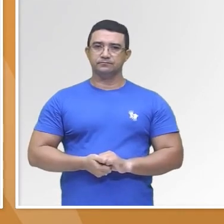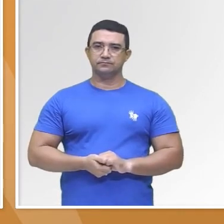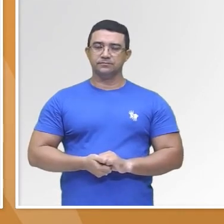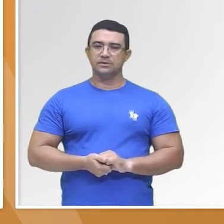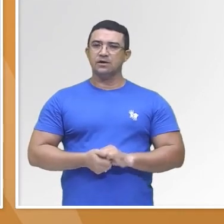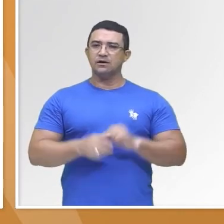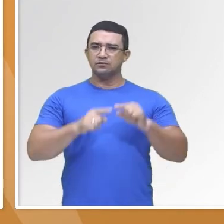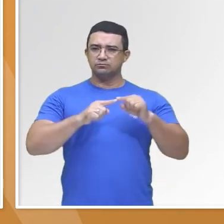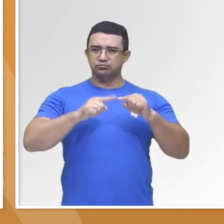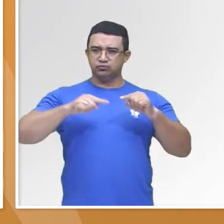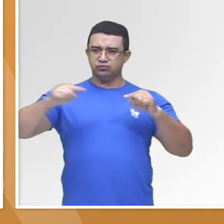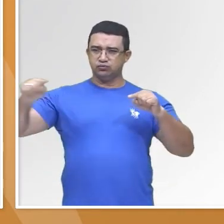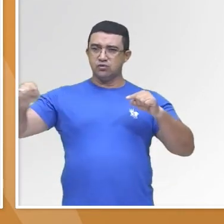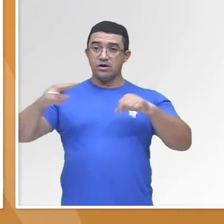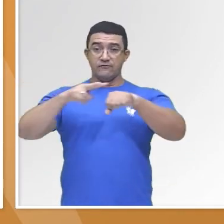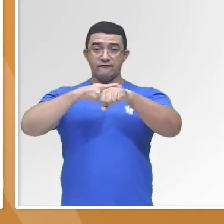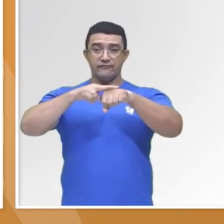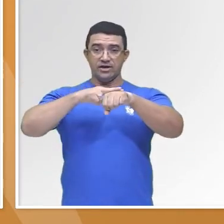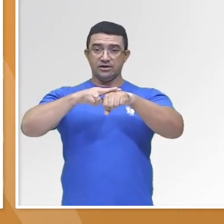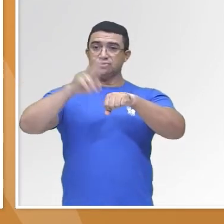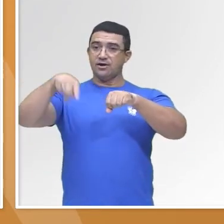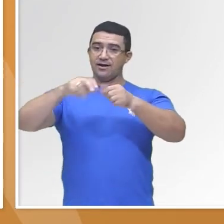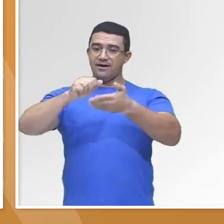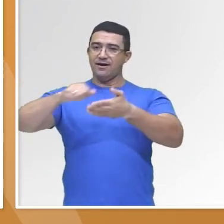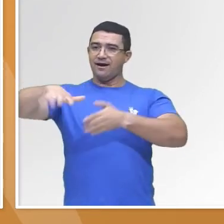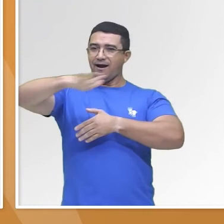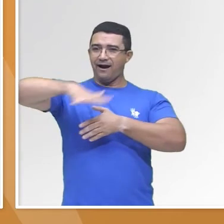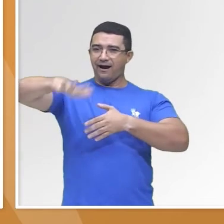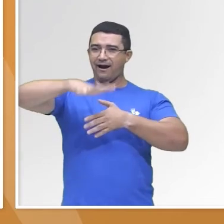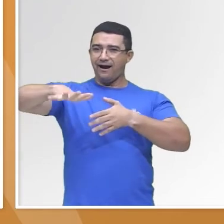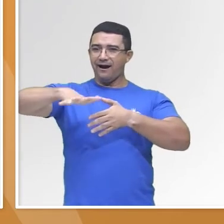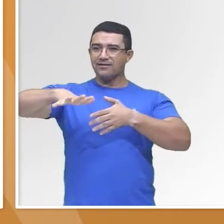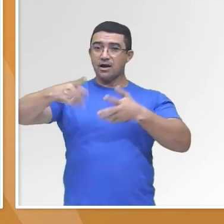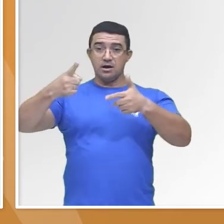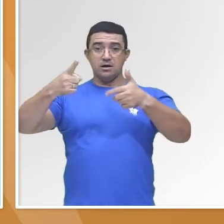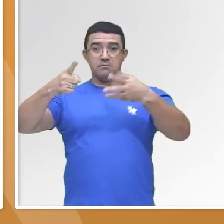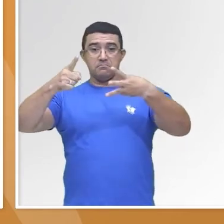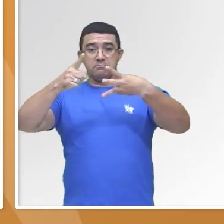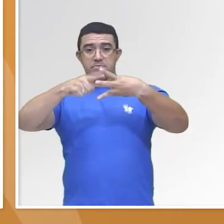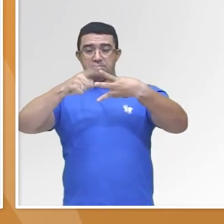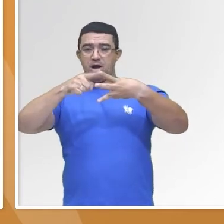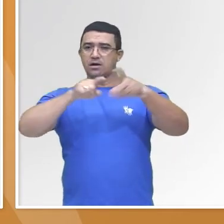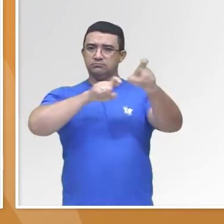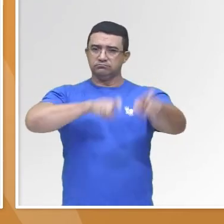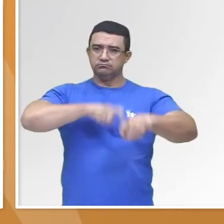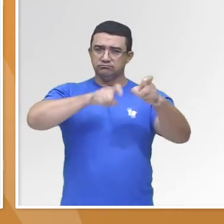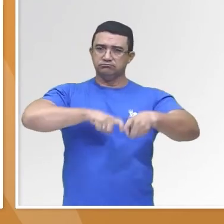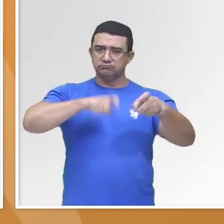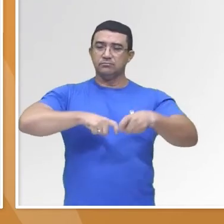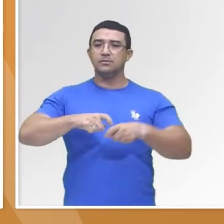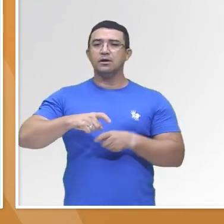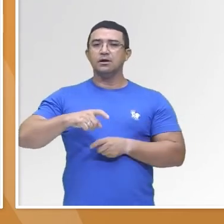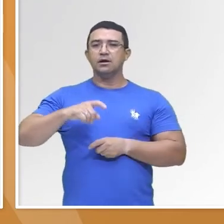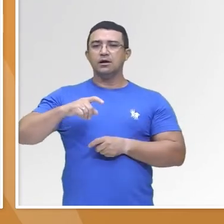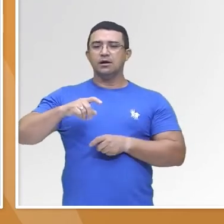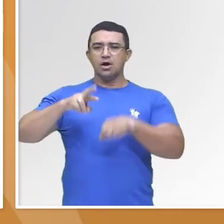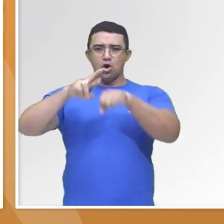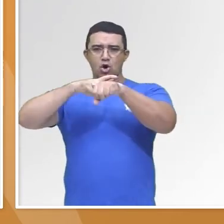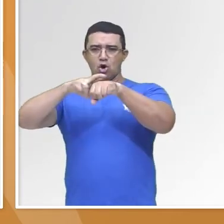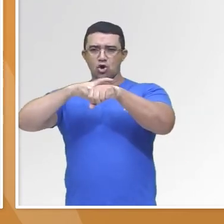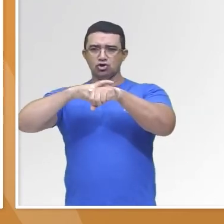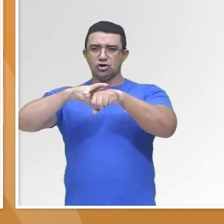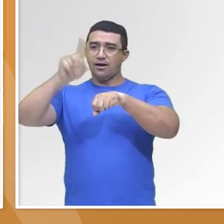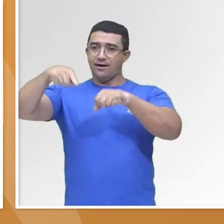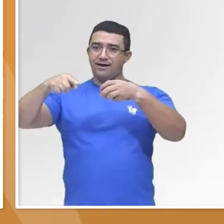verde significa o setor primário, né? Agricultura, pecuária. A linha roxa é o setor terciário,